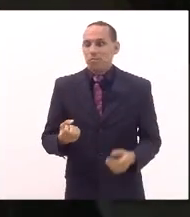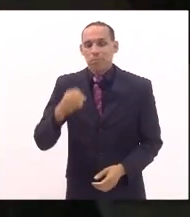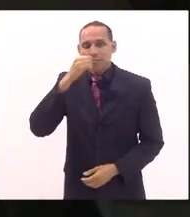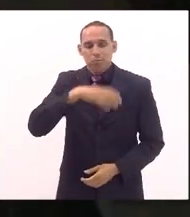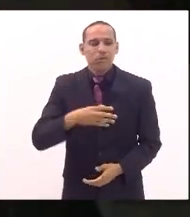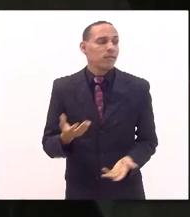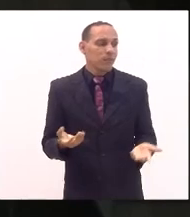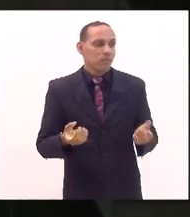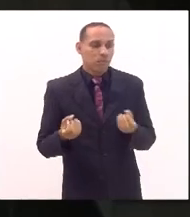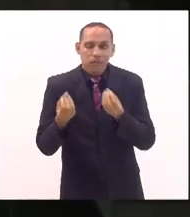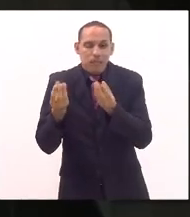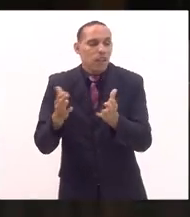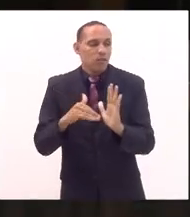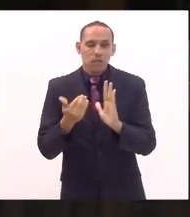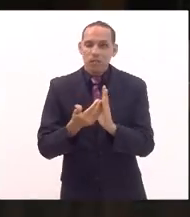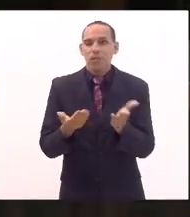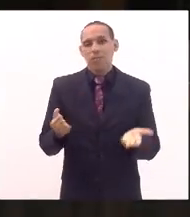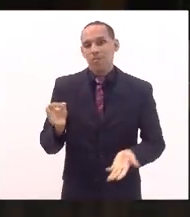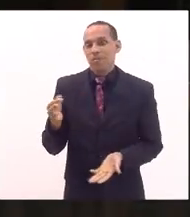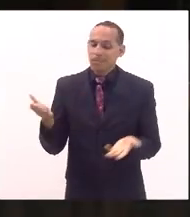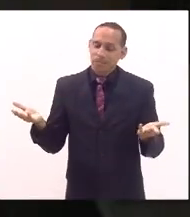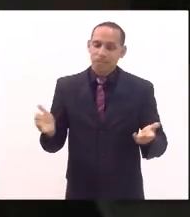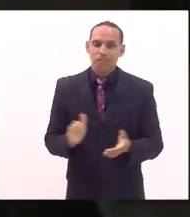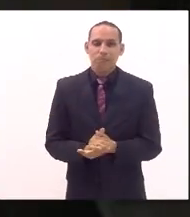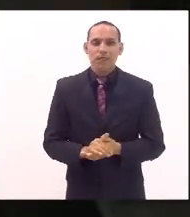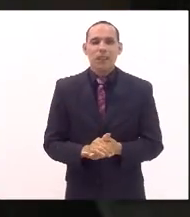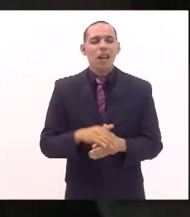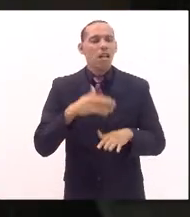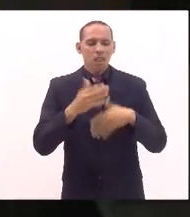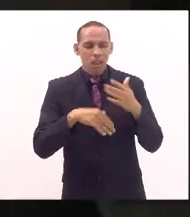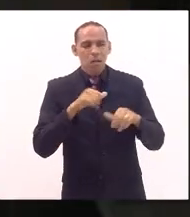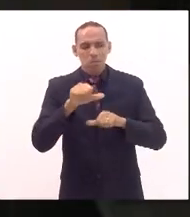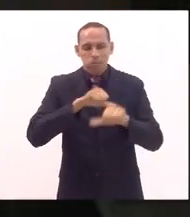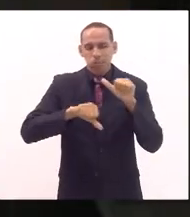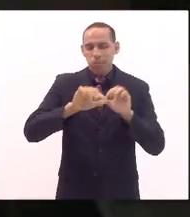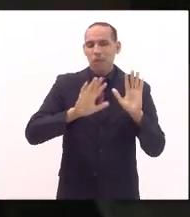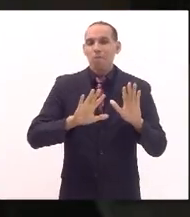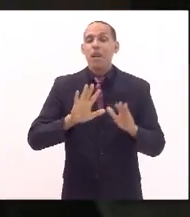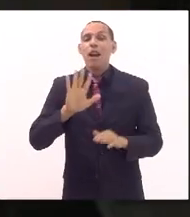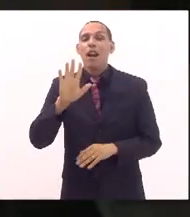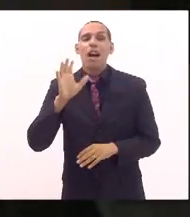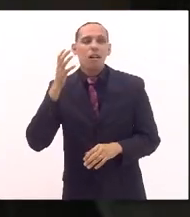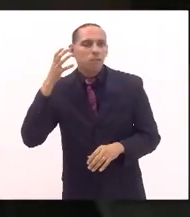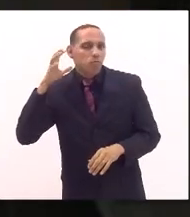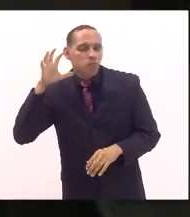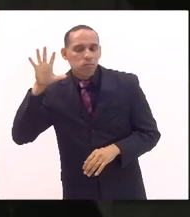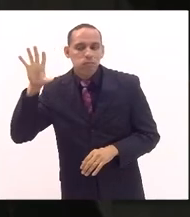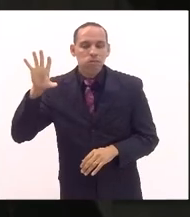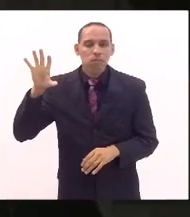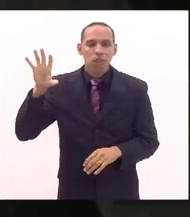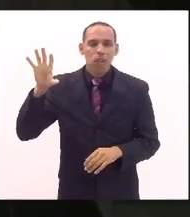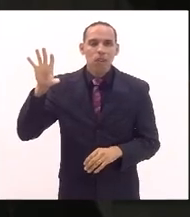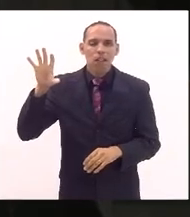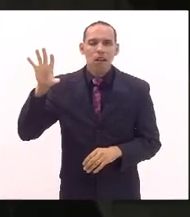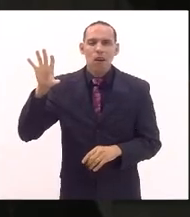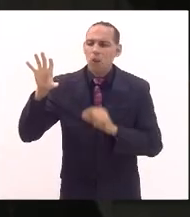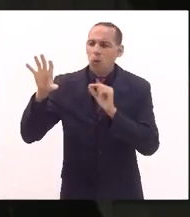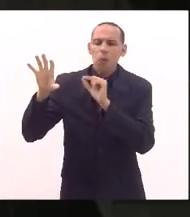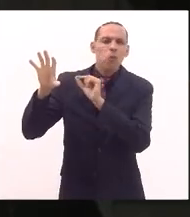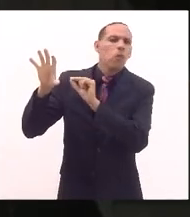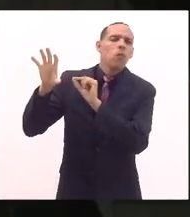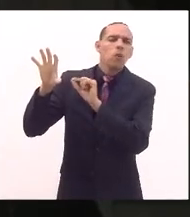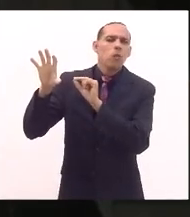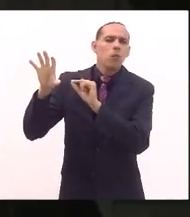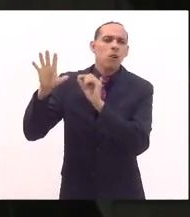entregando tudo escandalosamente então isso será revertido em breve para a segunda cabeça que eu acho que fez